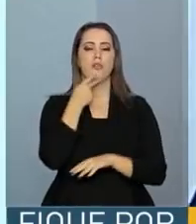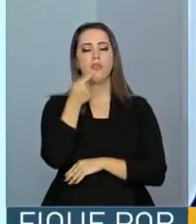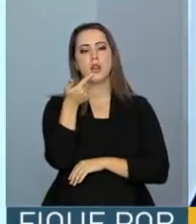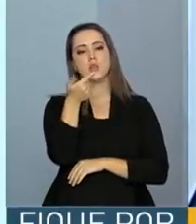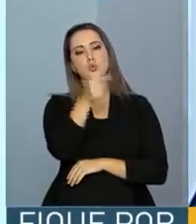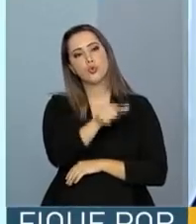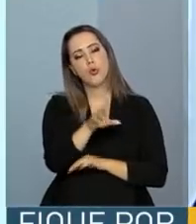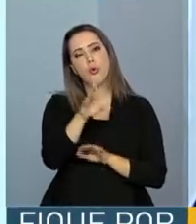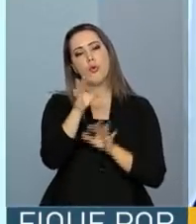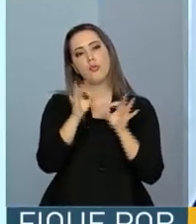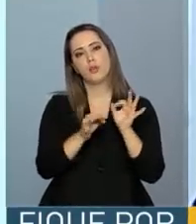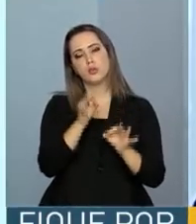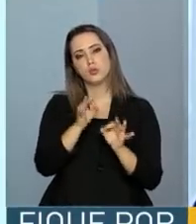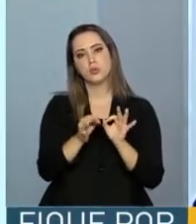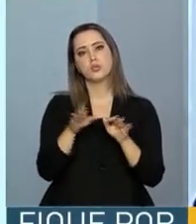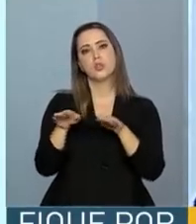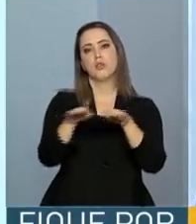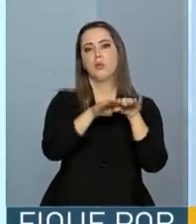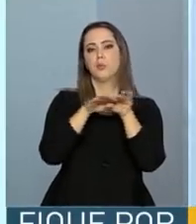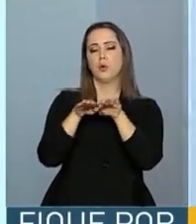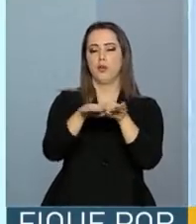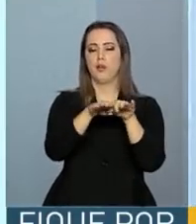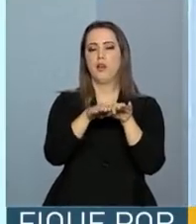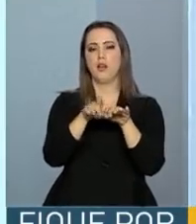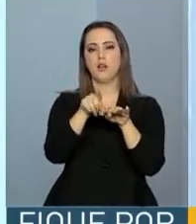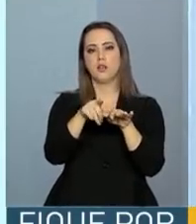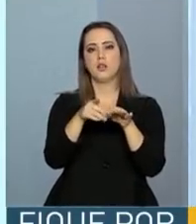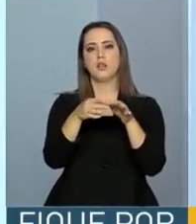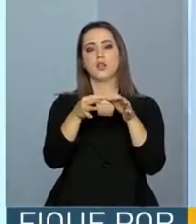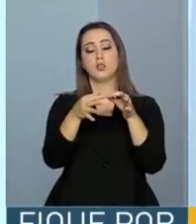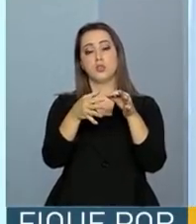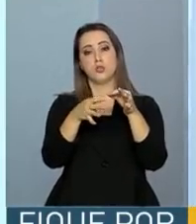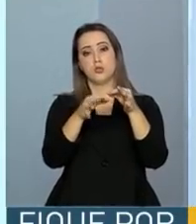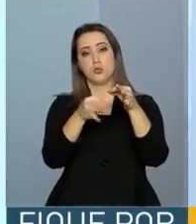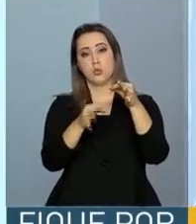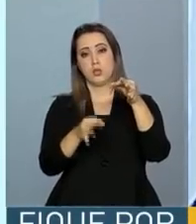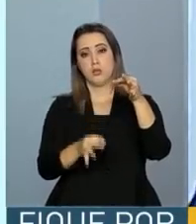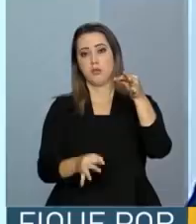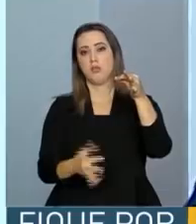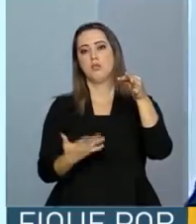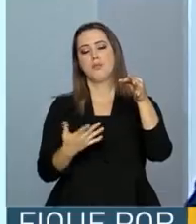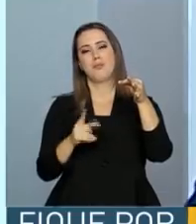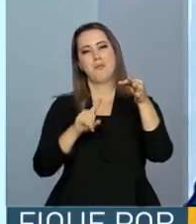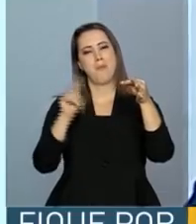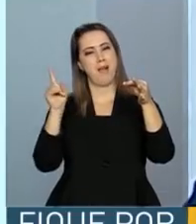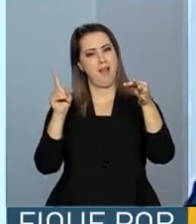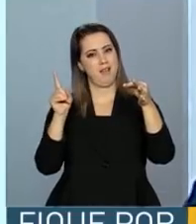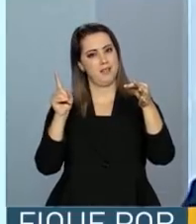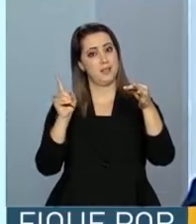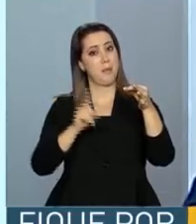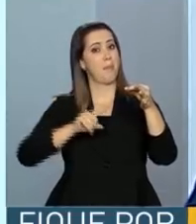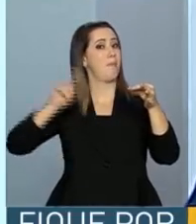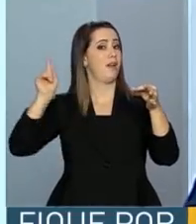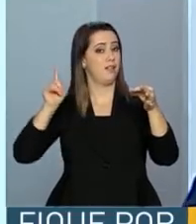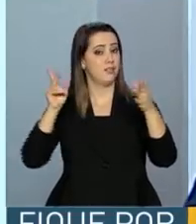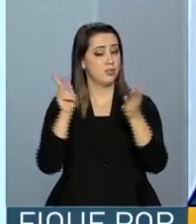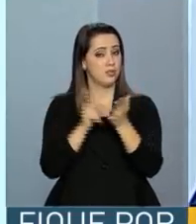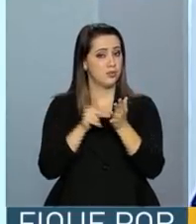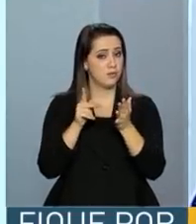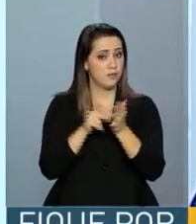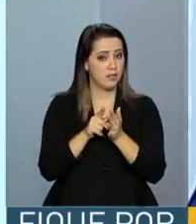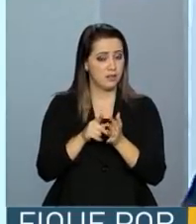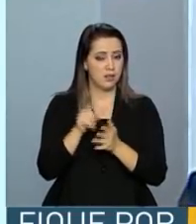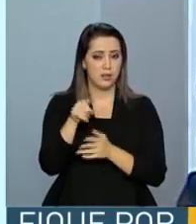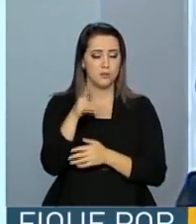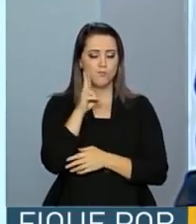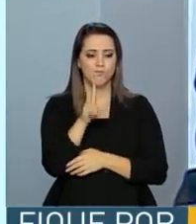jurídicos democráticos e e descentralizadores mas na verdade quem leu tudo de 46 a 64